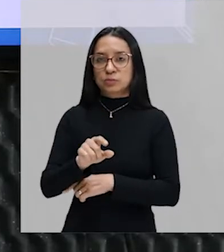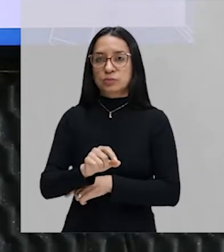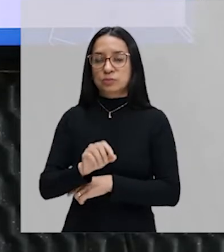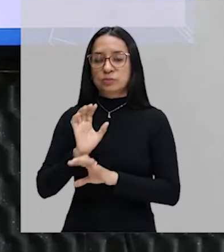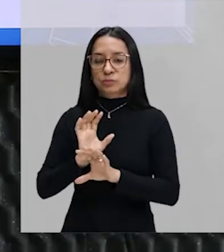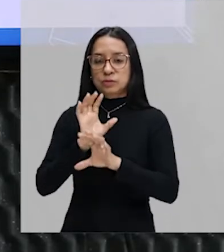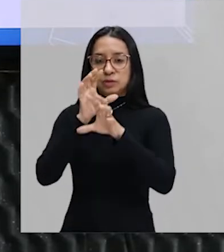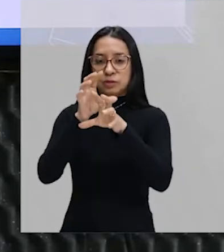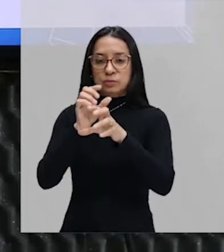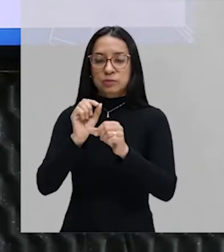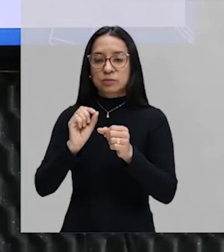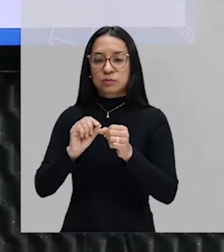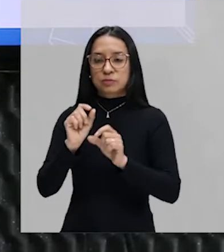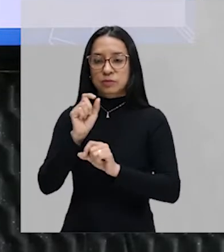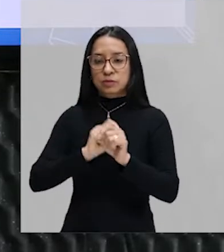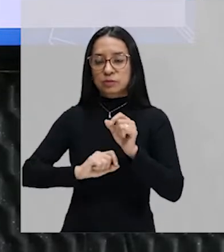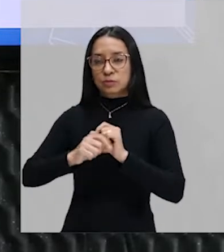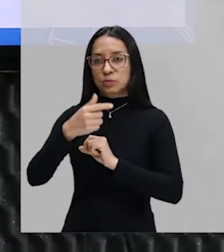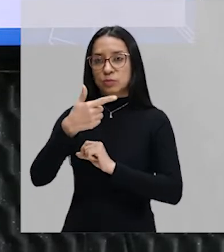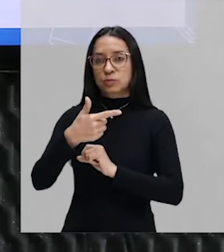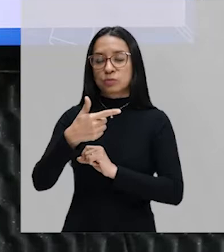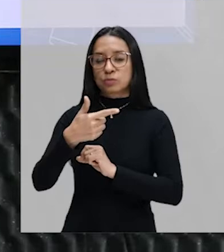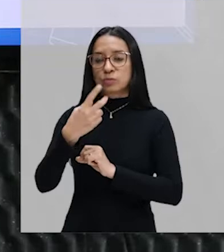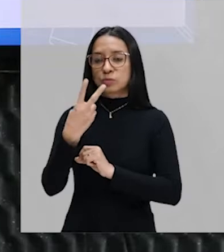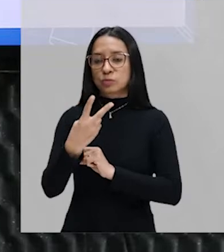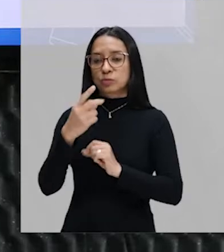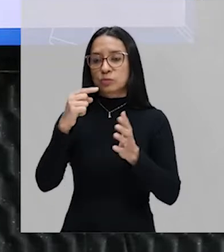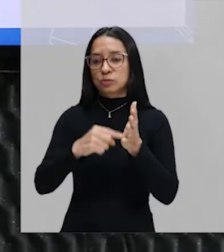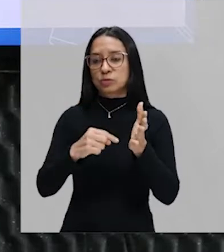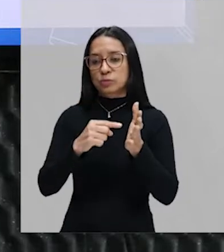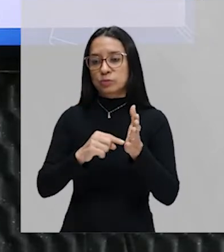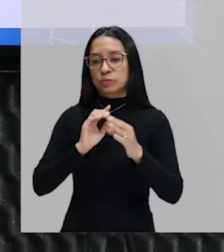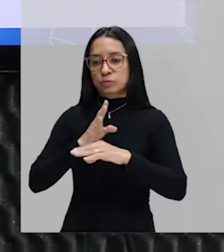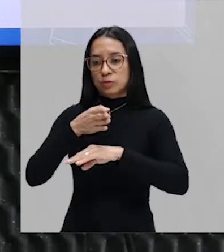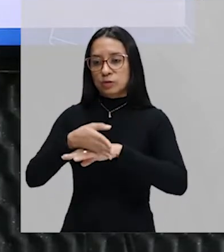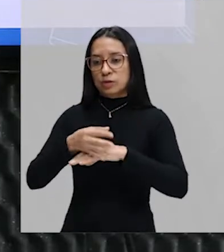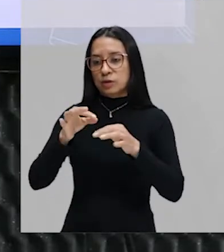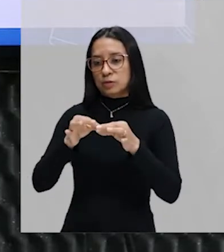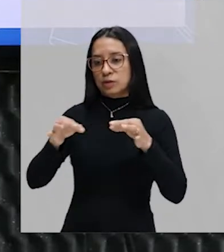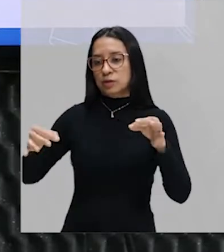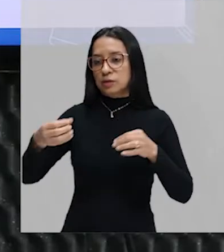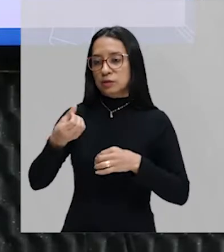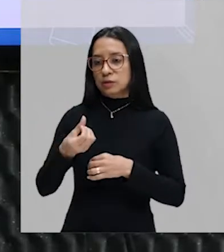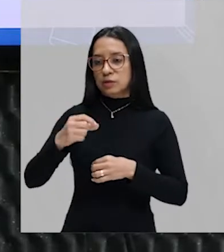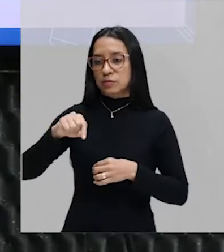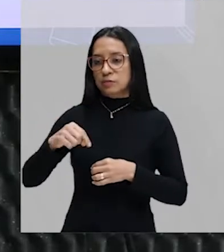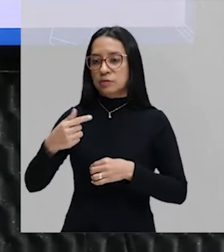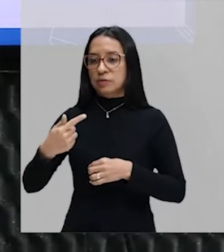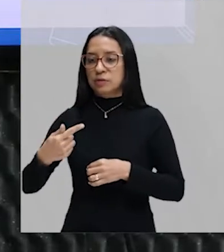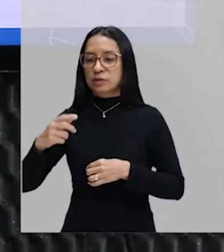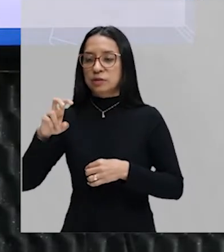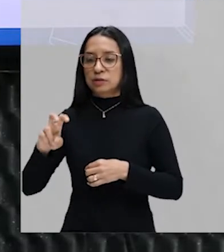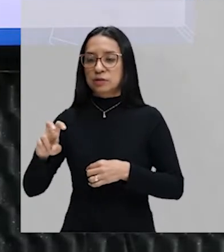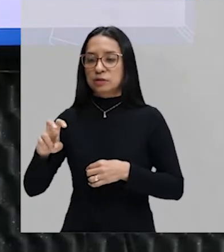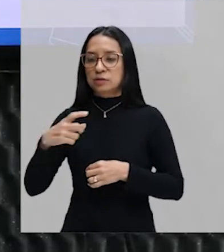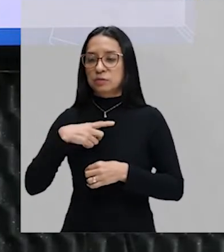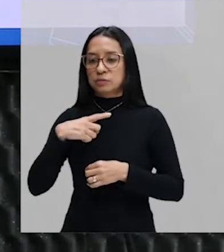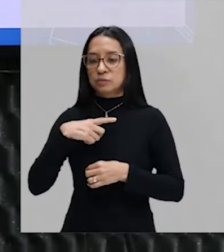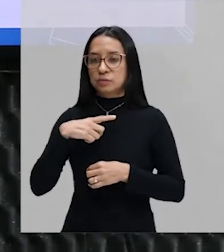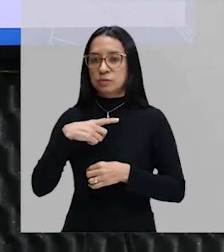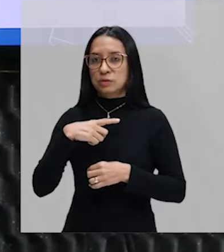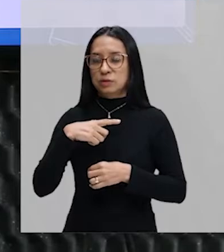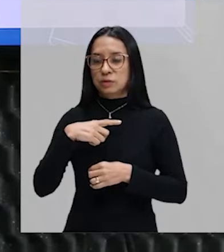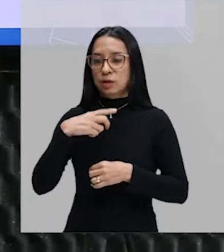arremesso realizado daí é o quê? 2 pontos dentro da linha dos 6,75. Vale um arremesso de 2